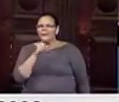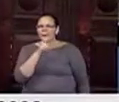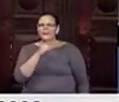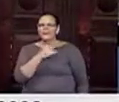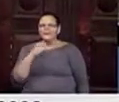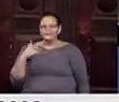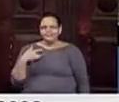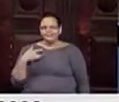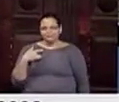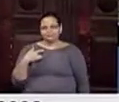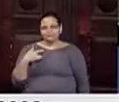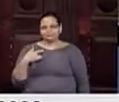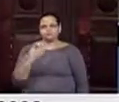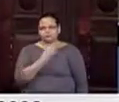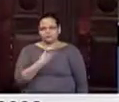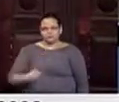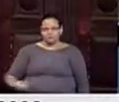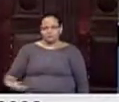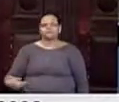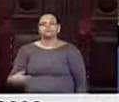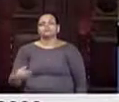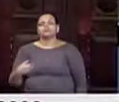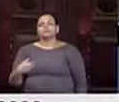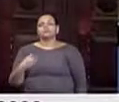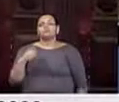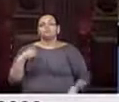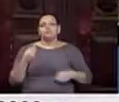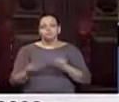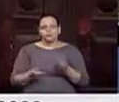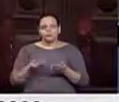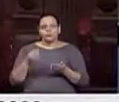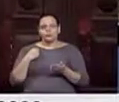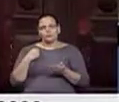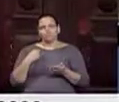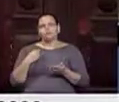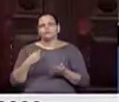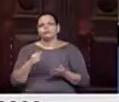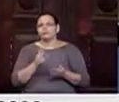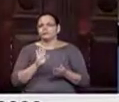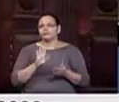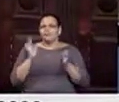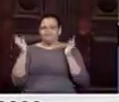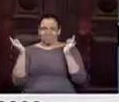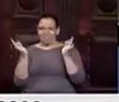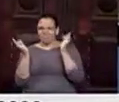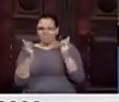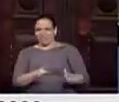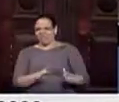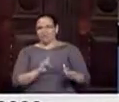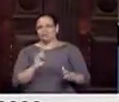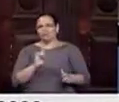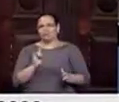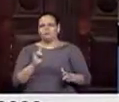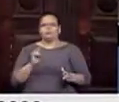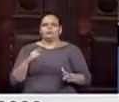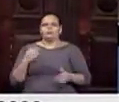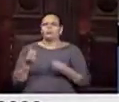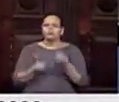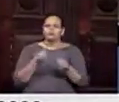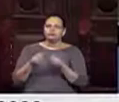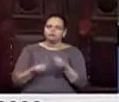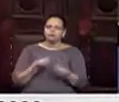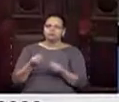saúde pública uma questão humanitária de apoio à assistência não deixar largado como